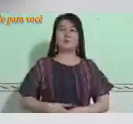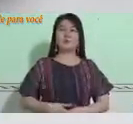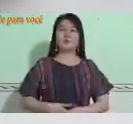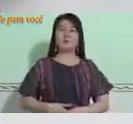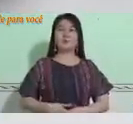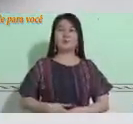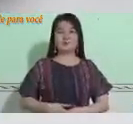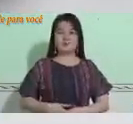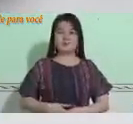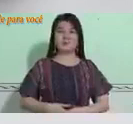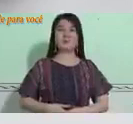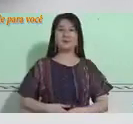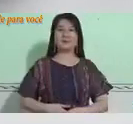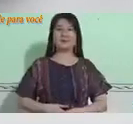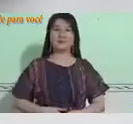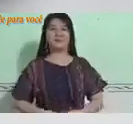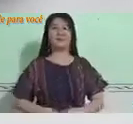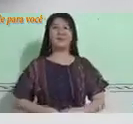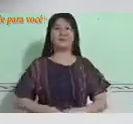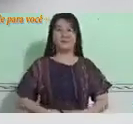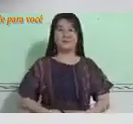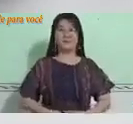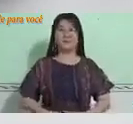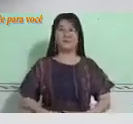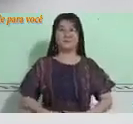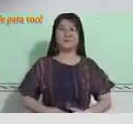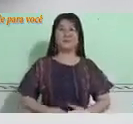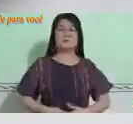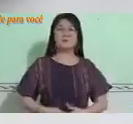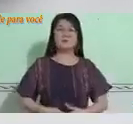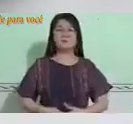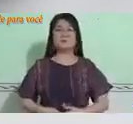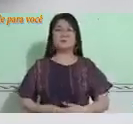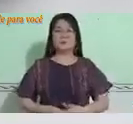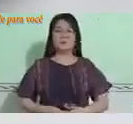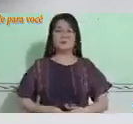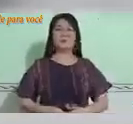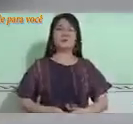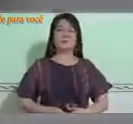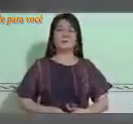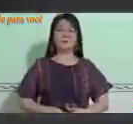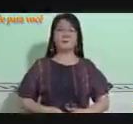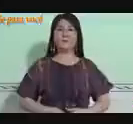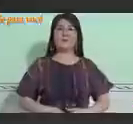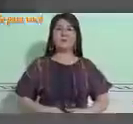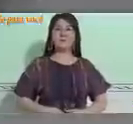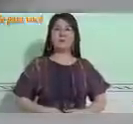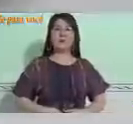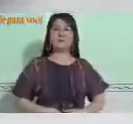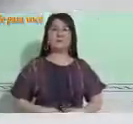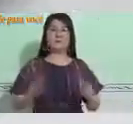Assim, dependendo do fator que leva ao surgimento da crise de asma, a condição pode demorar vários anos para